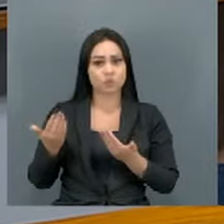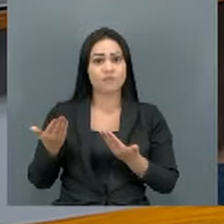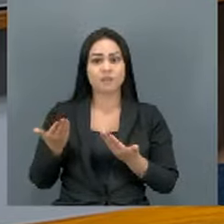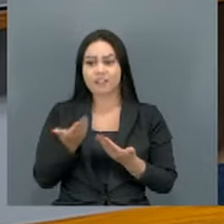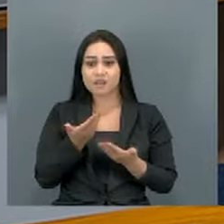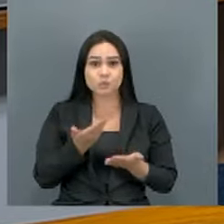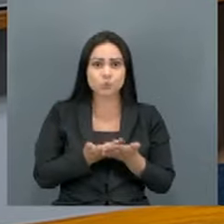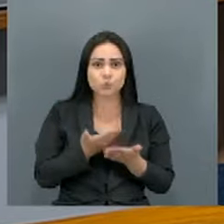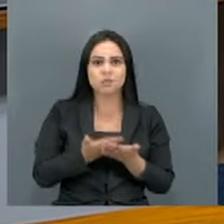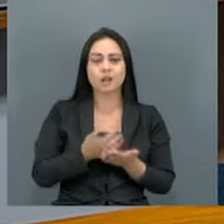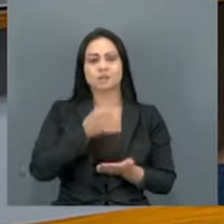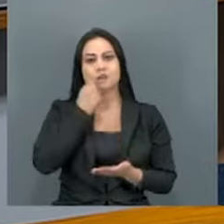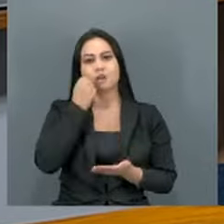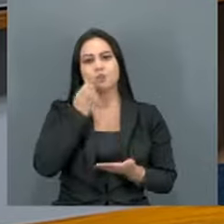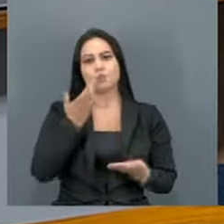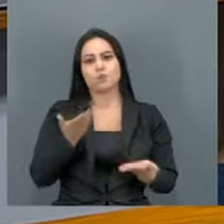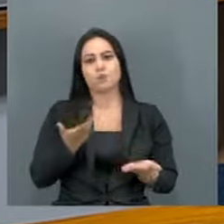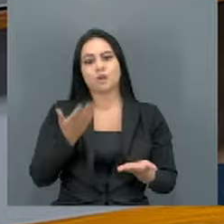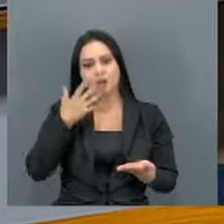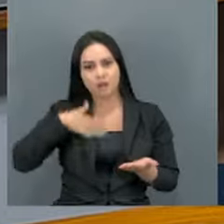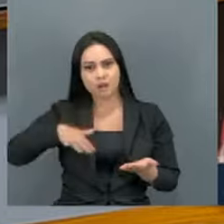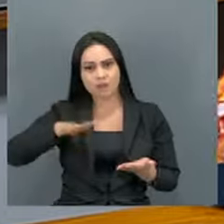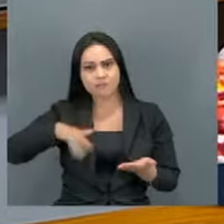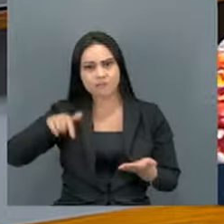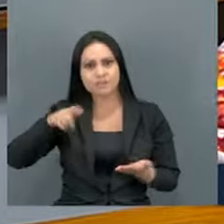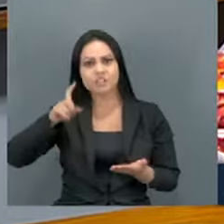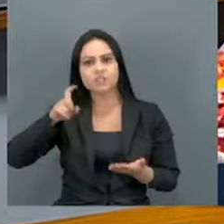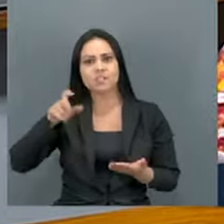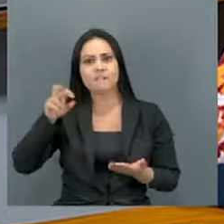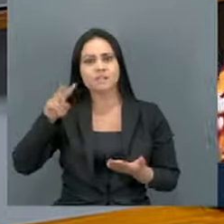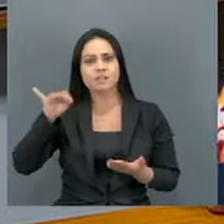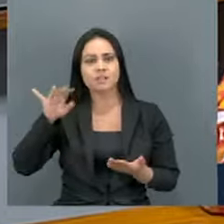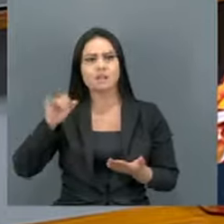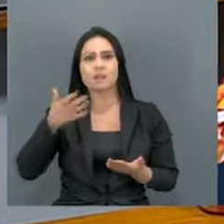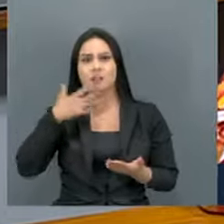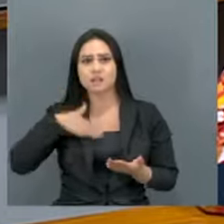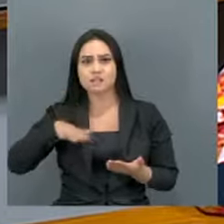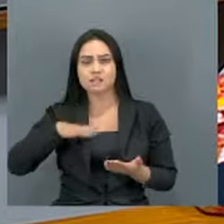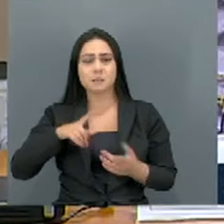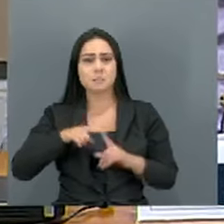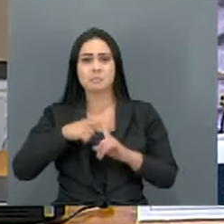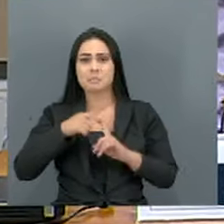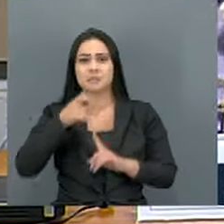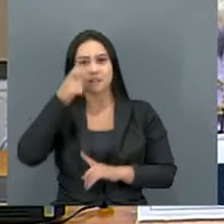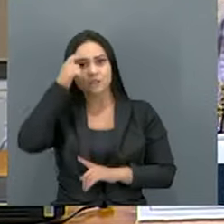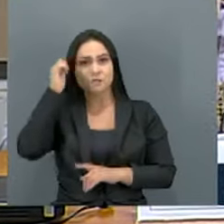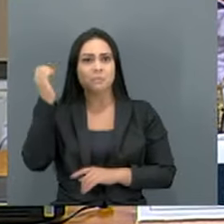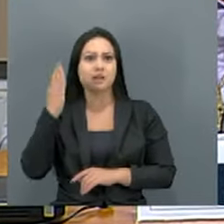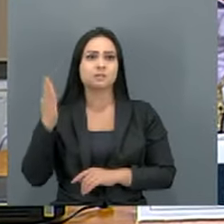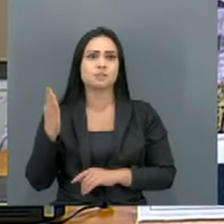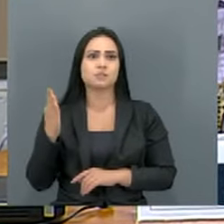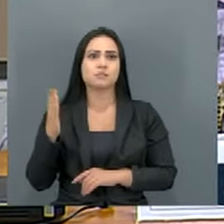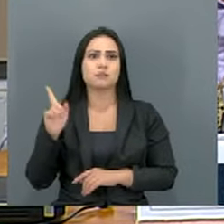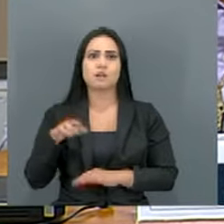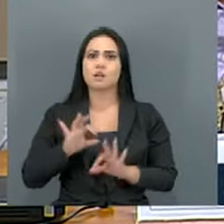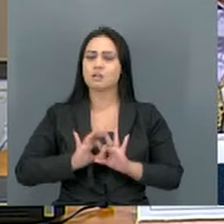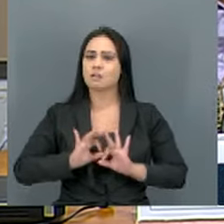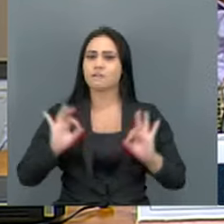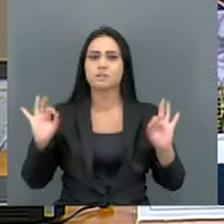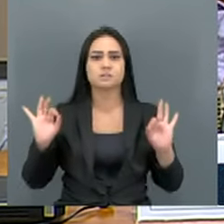estudar, senador. As crianças Chavante, eu considero elas as crianças mais inteligentes do Brasil. Elas são